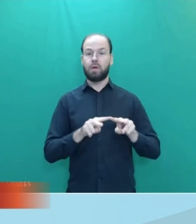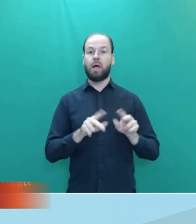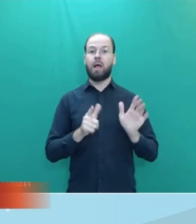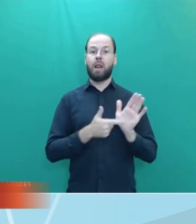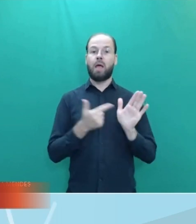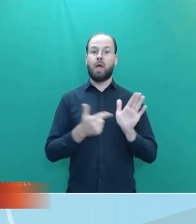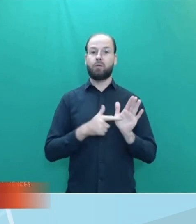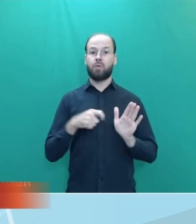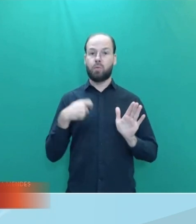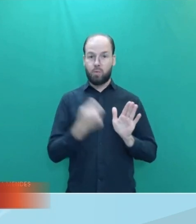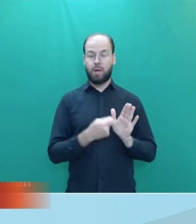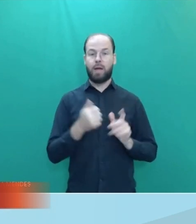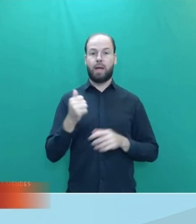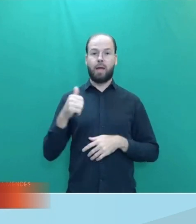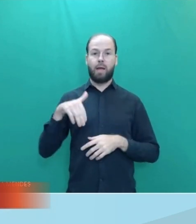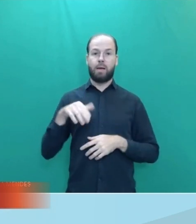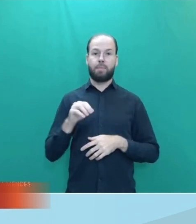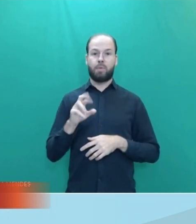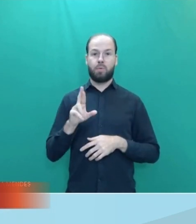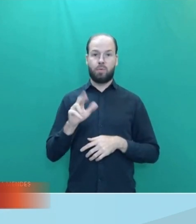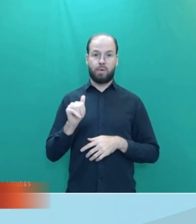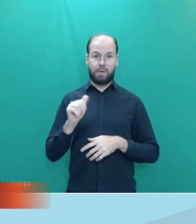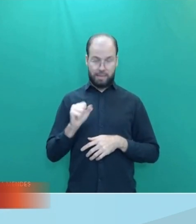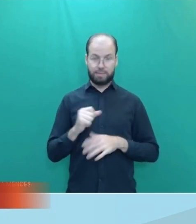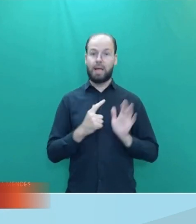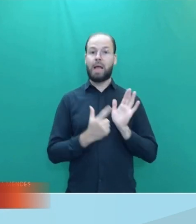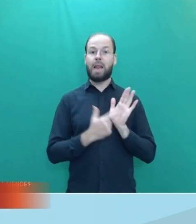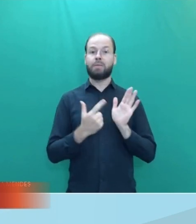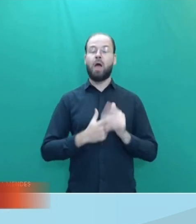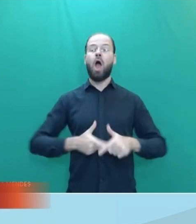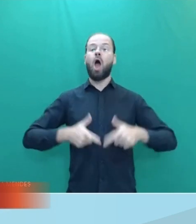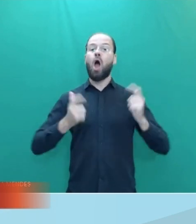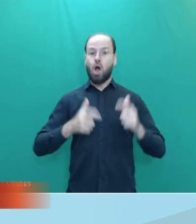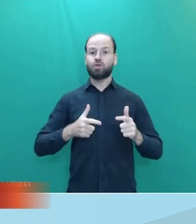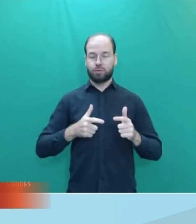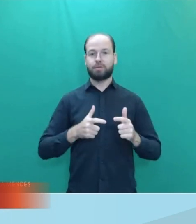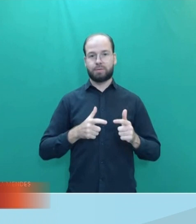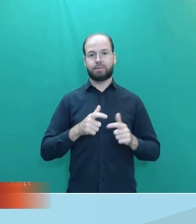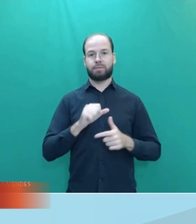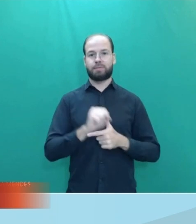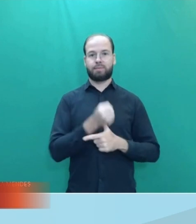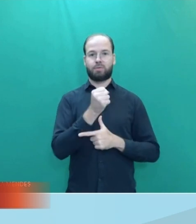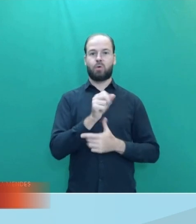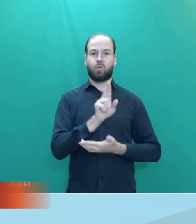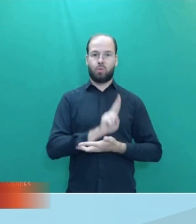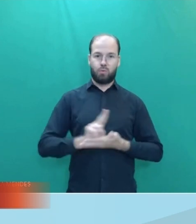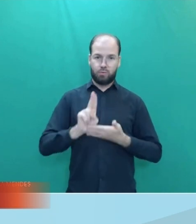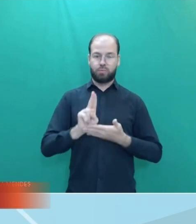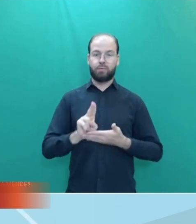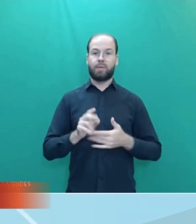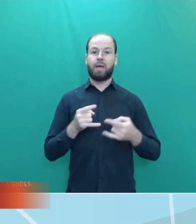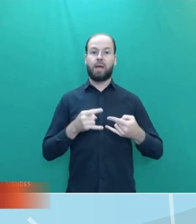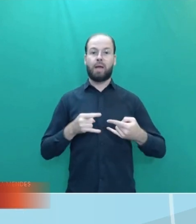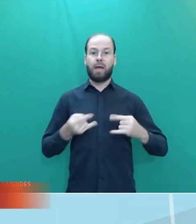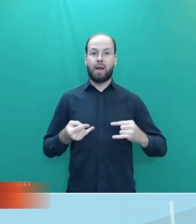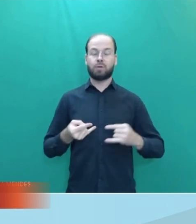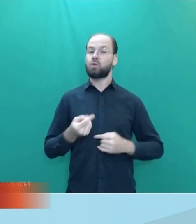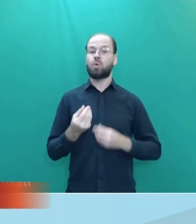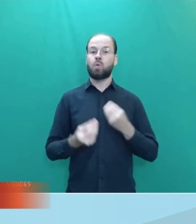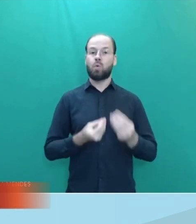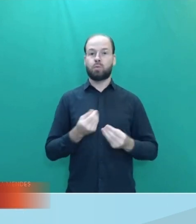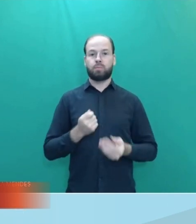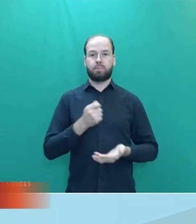do Emicida. A Livraria Palavrear fica no setor universitário também, e é bem facinho de chegar. O ingresso para participar desse evento